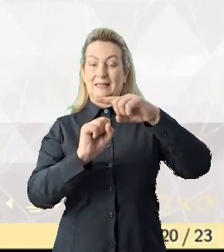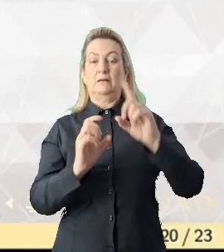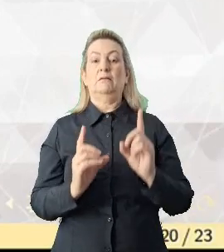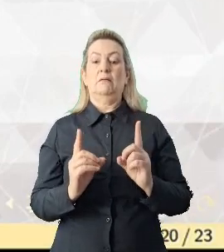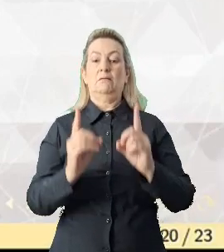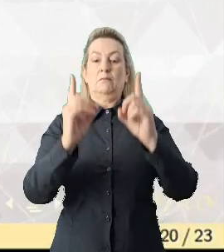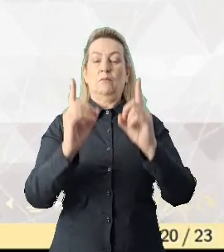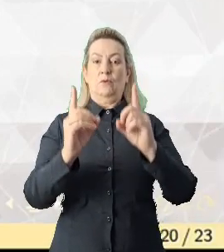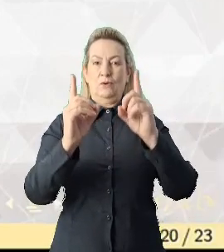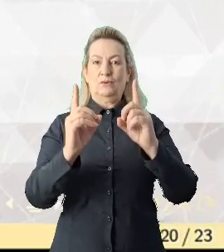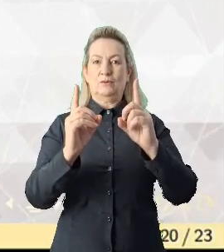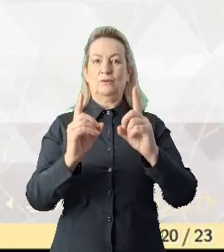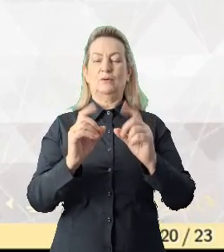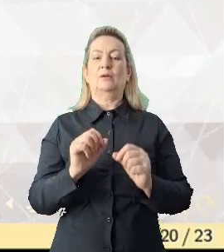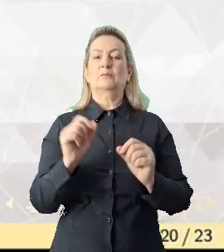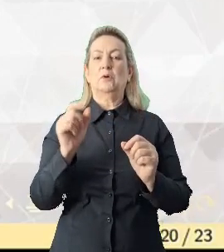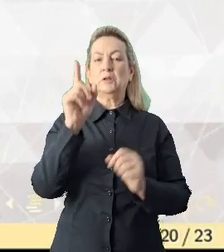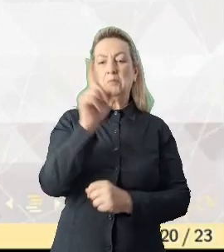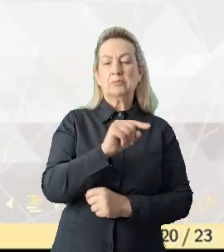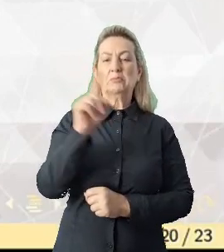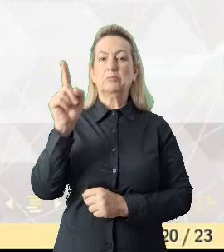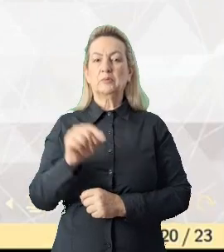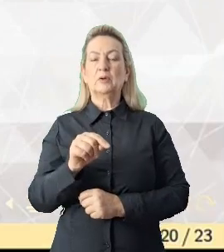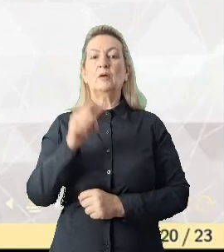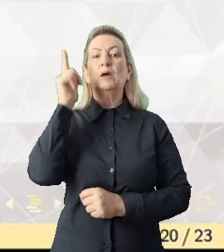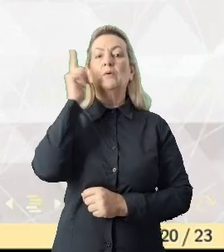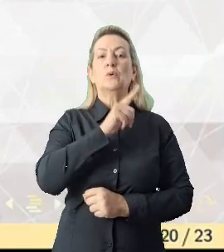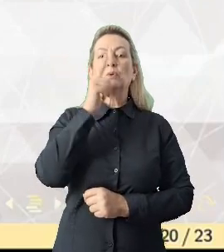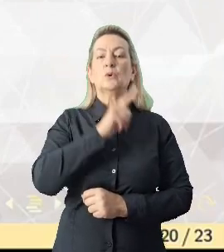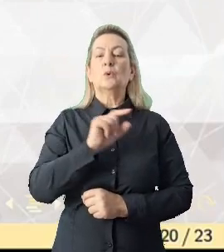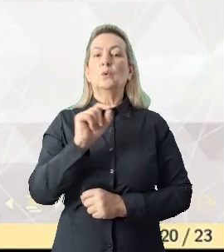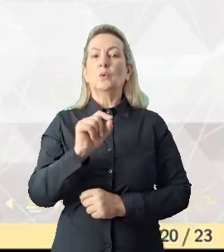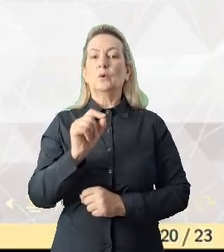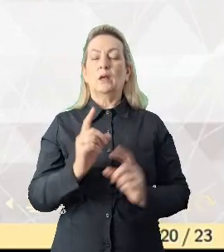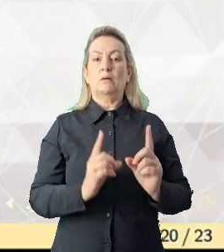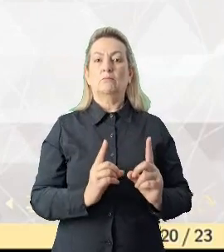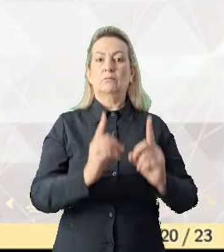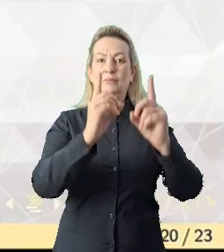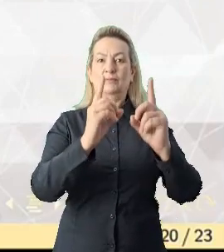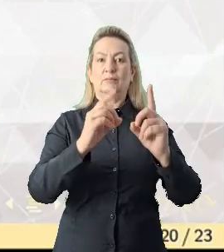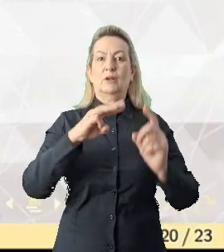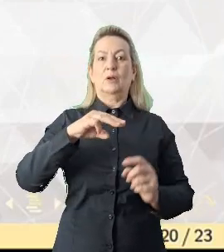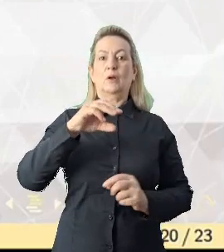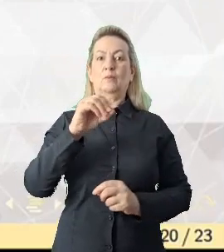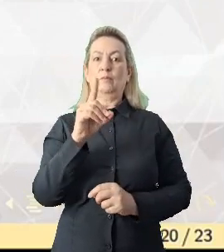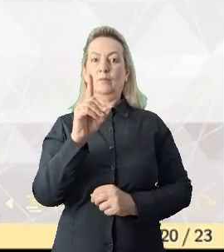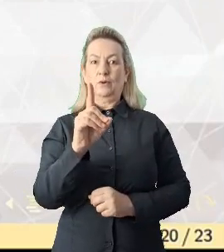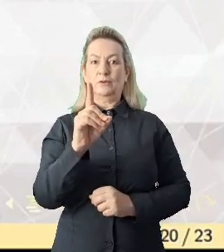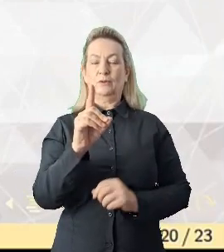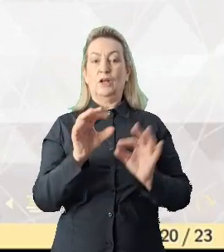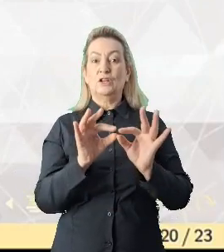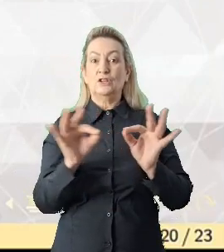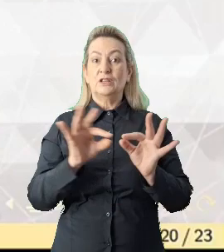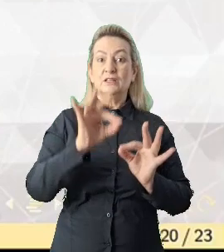dividido pelo desvio padrão. Como o desvio padrão aqui em módulo, nós podemos simplificar aqui, nós vamos obter